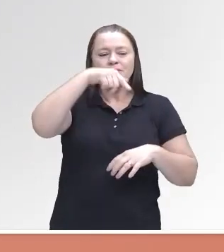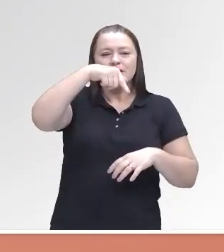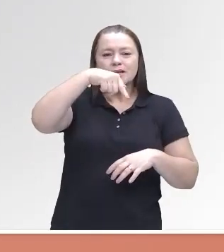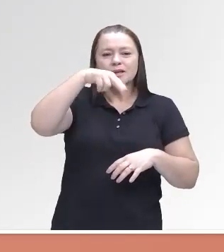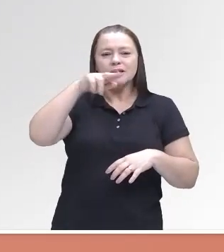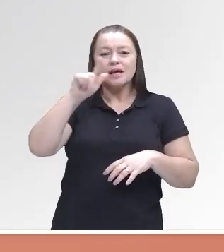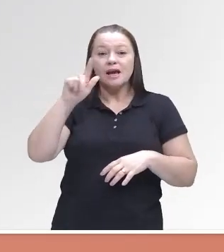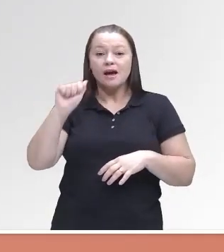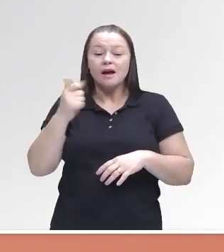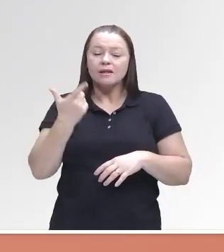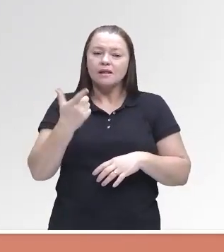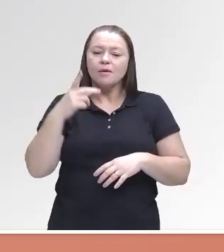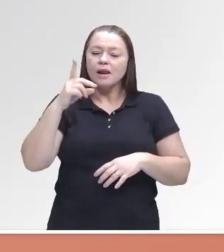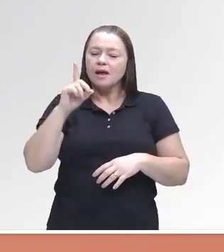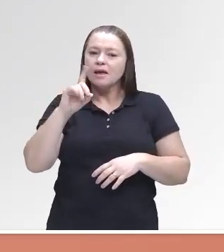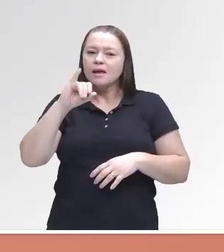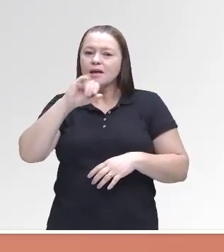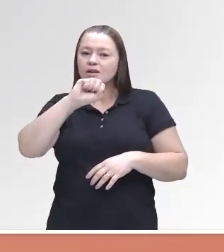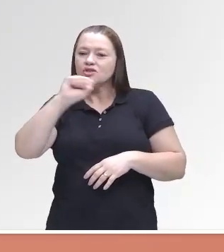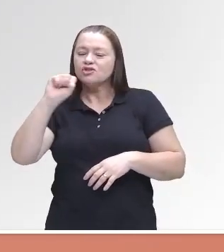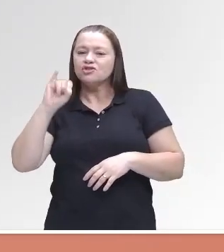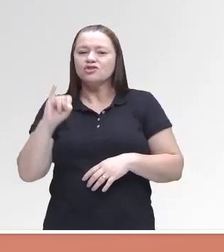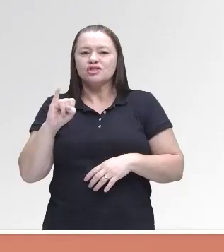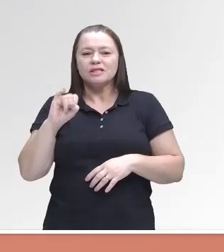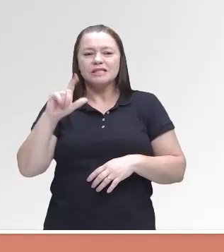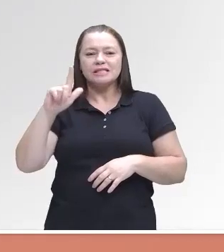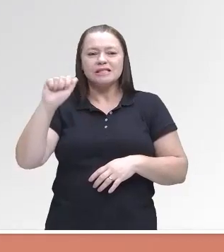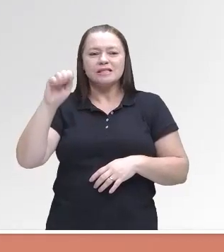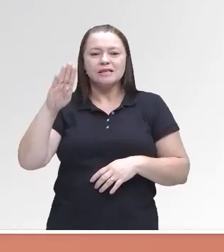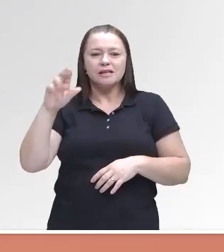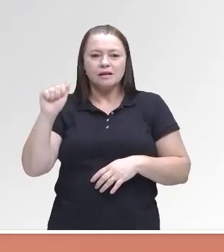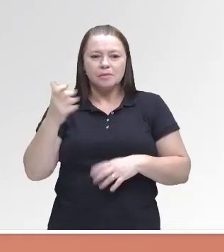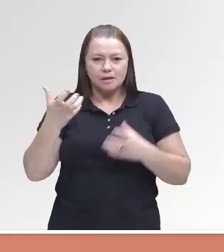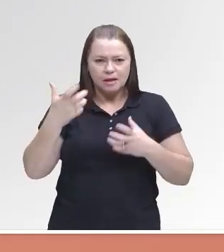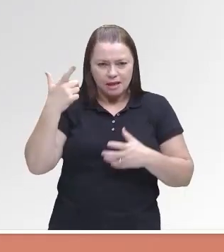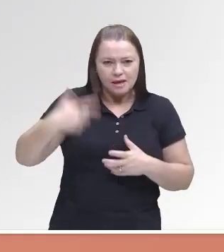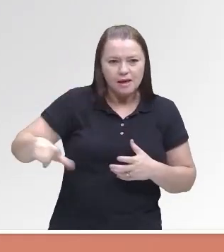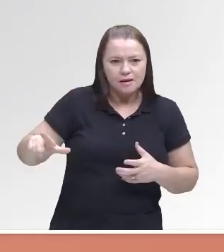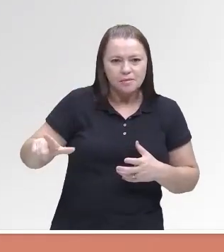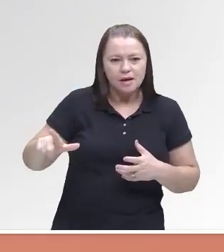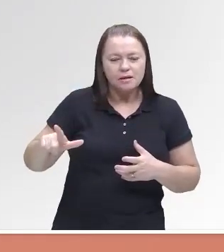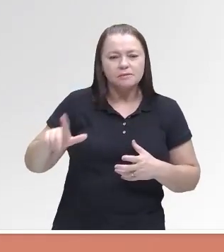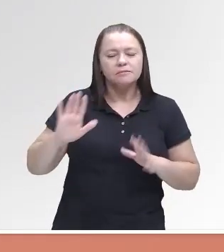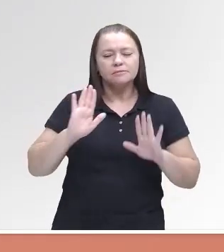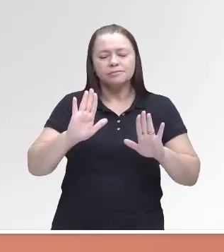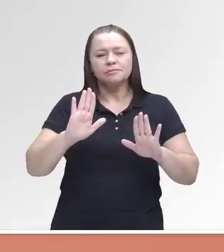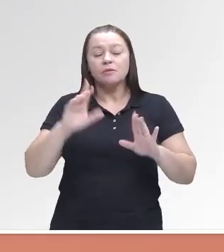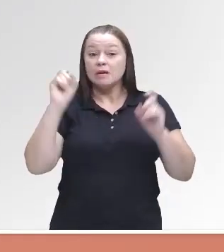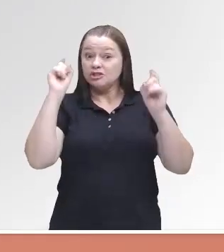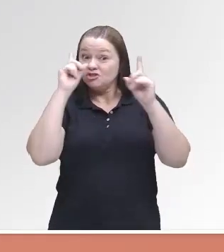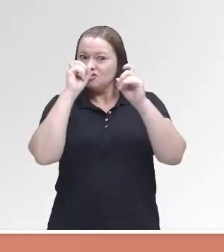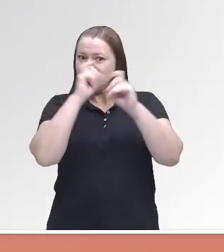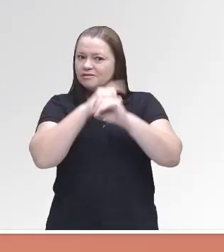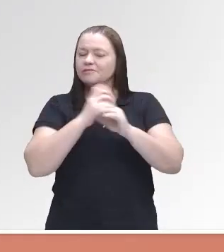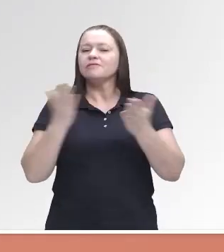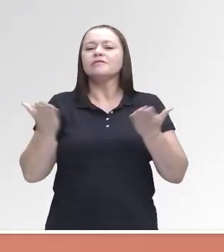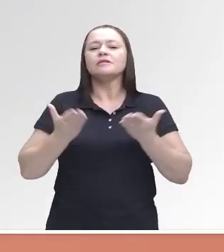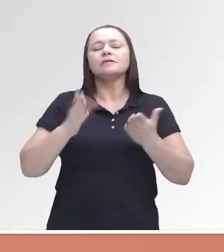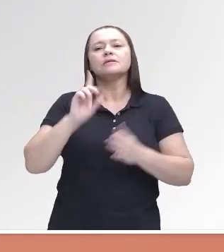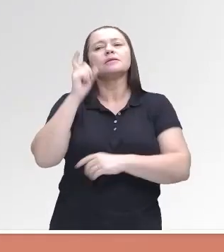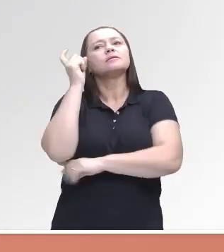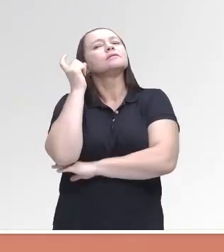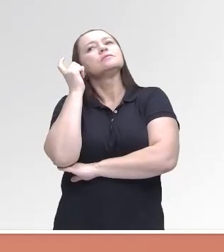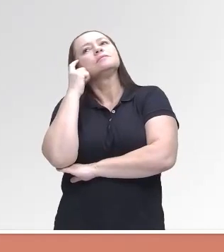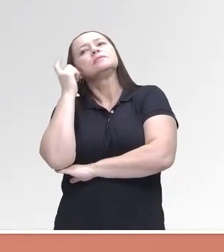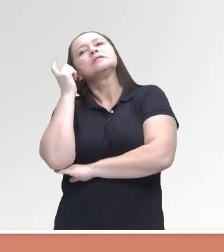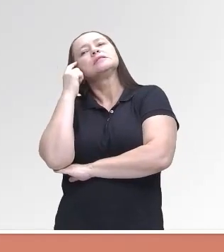Dissílaba. Muito bem. Dissílaba. Querem mais? Vou trazer uma bem difícil para vocês. Deixa eu